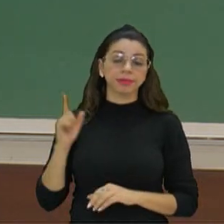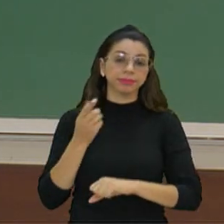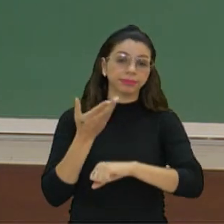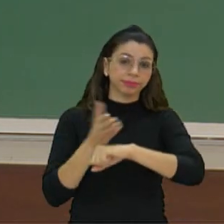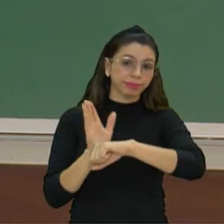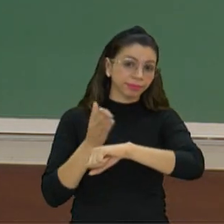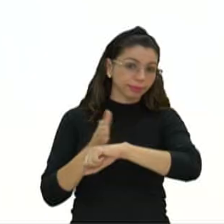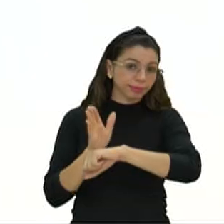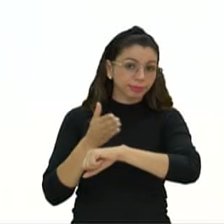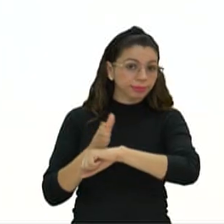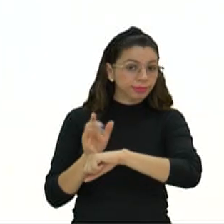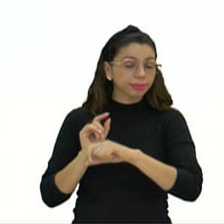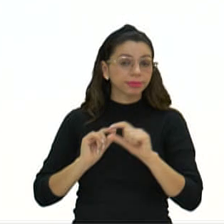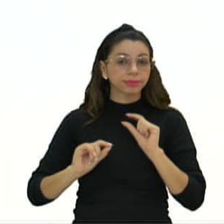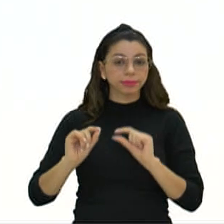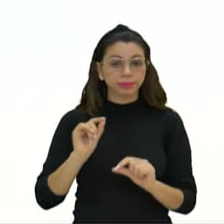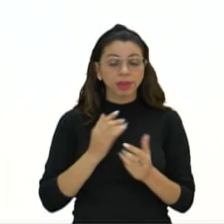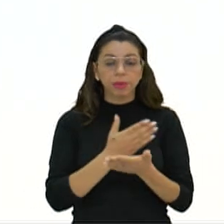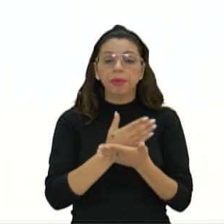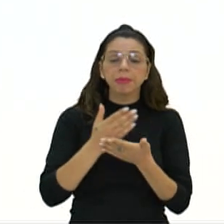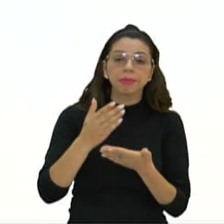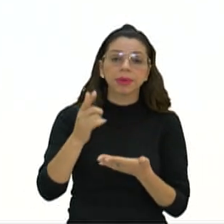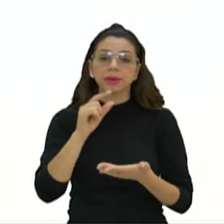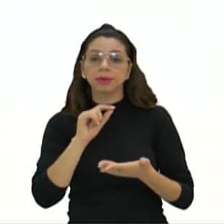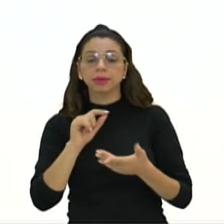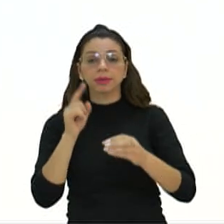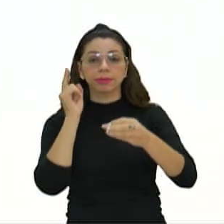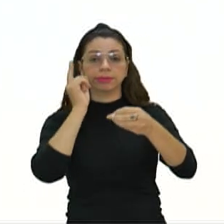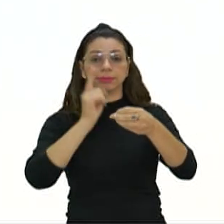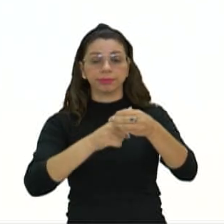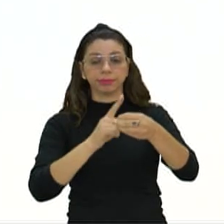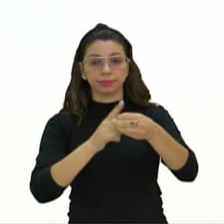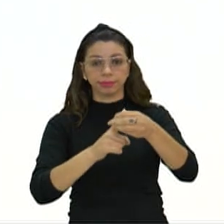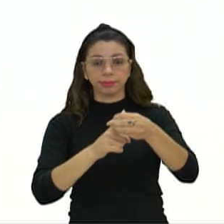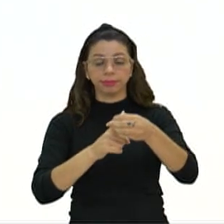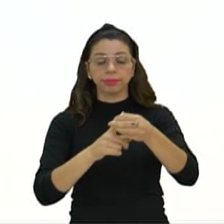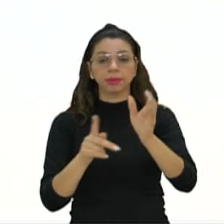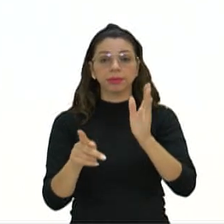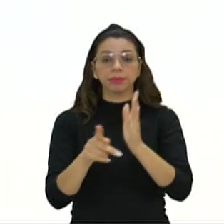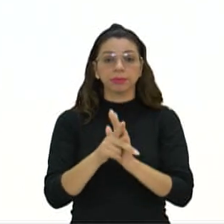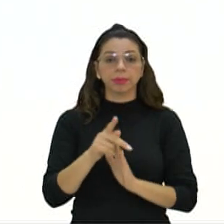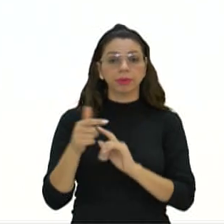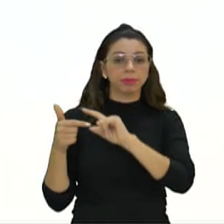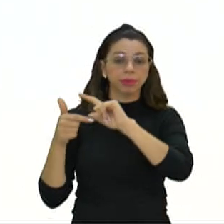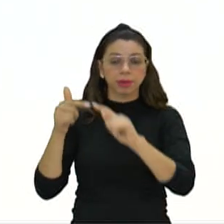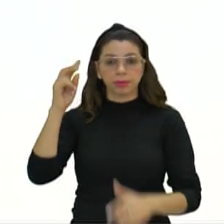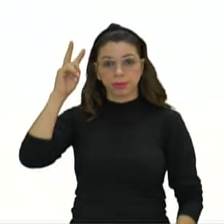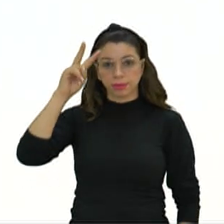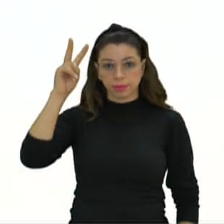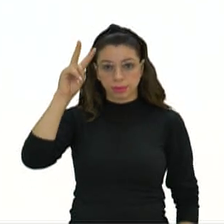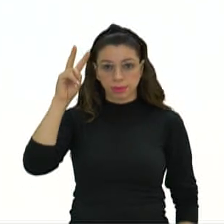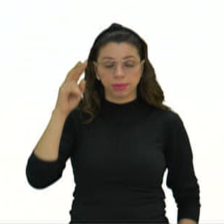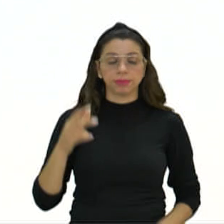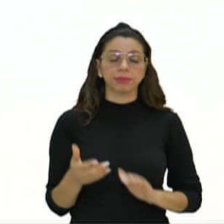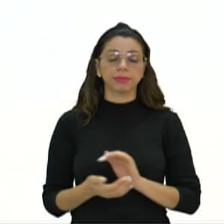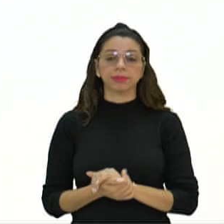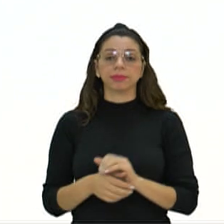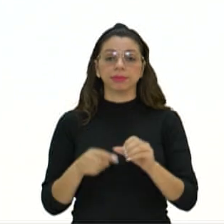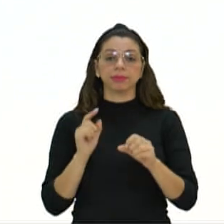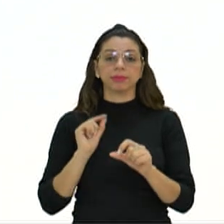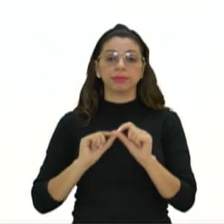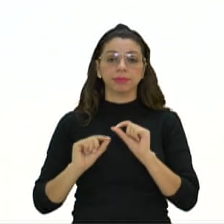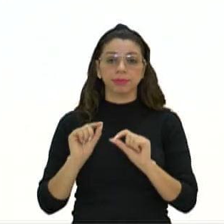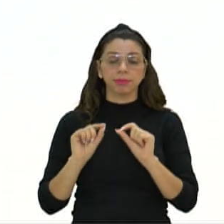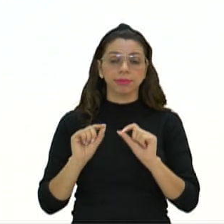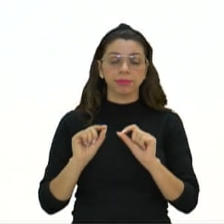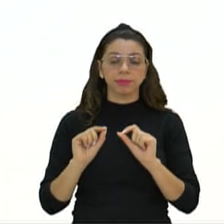de aquecimento que fala ele começa justamente sobre essas cidades históricas aí, ó. A número 1 diz assim: Brazil